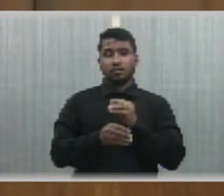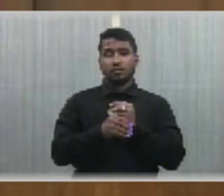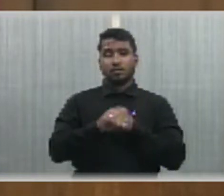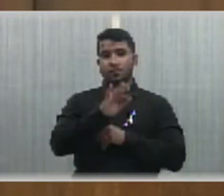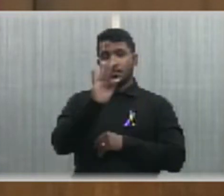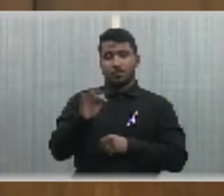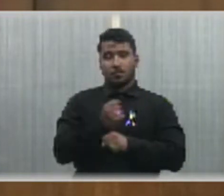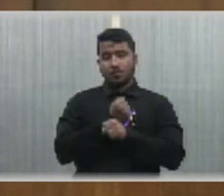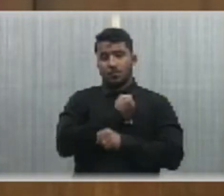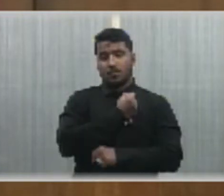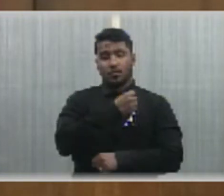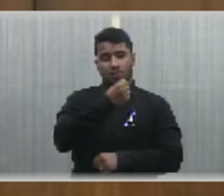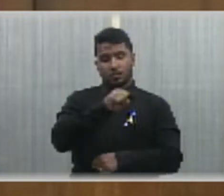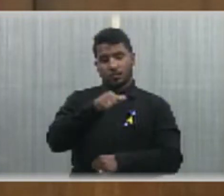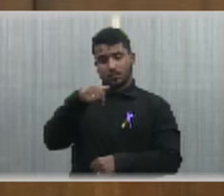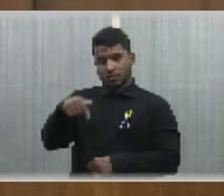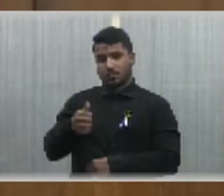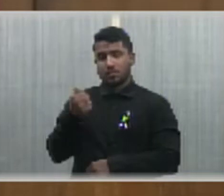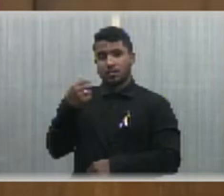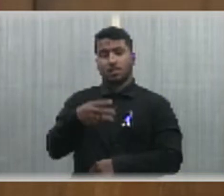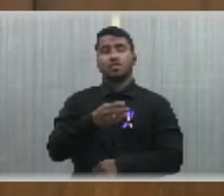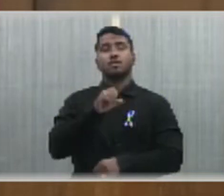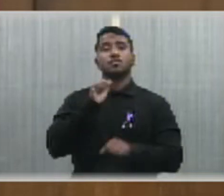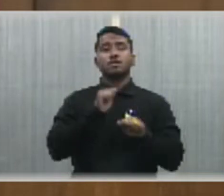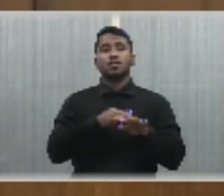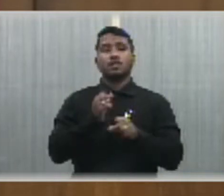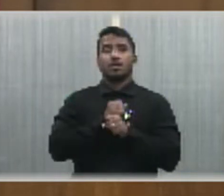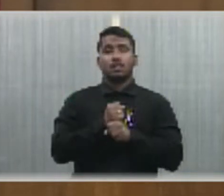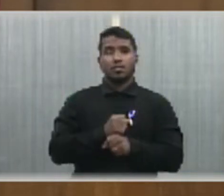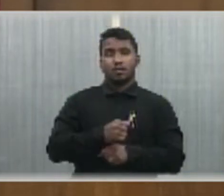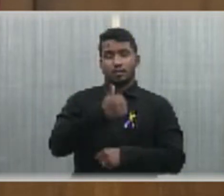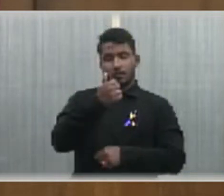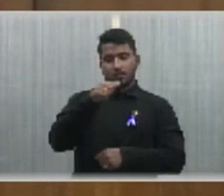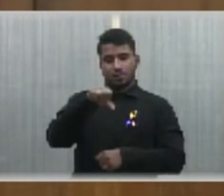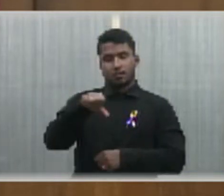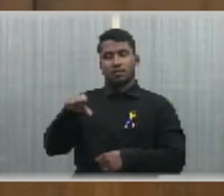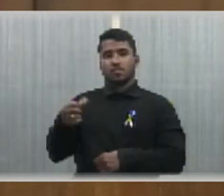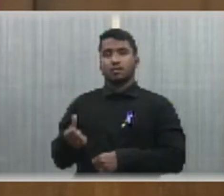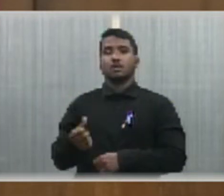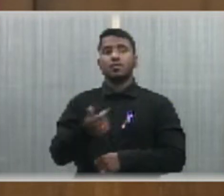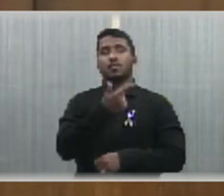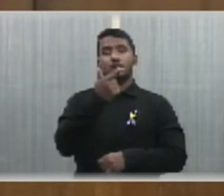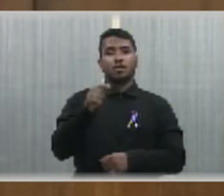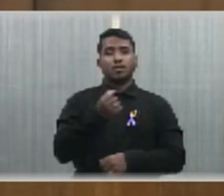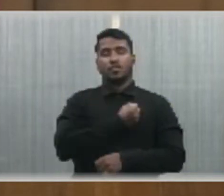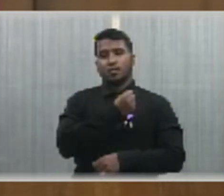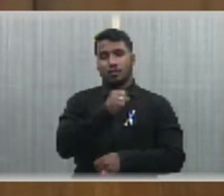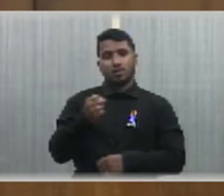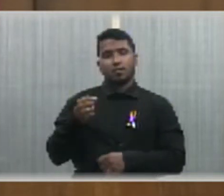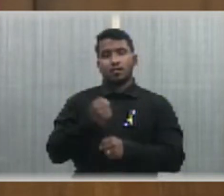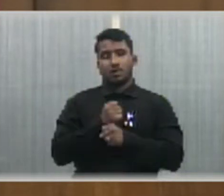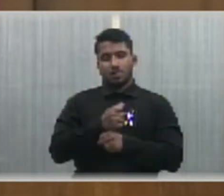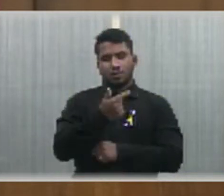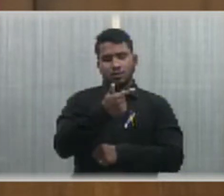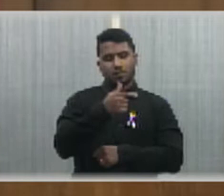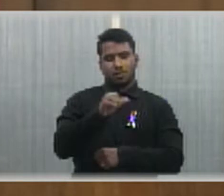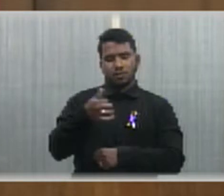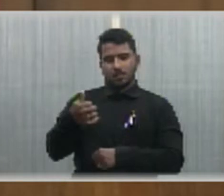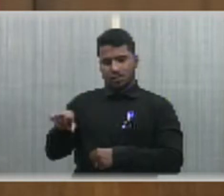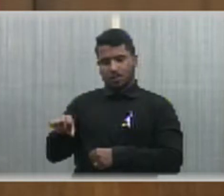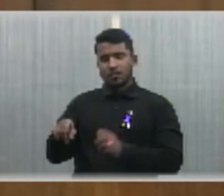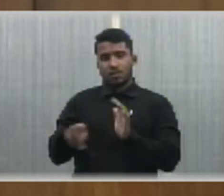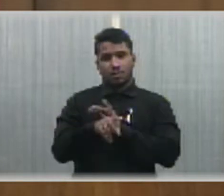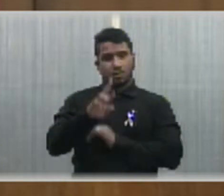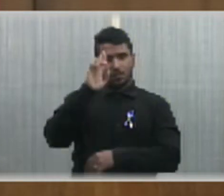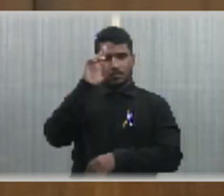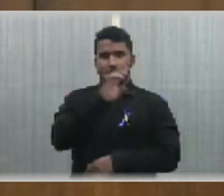Federal número 87, de 13 de setembro de 96, de número 82/2019, de autoria do